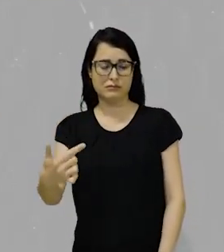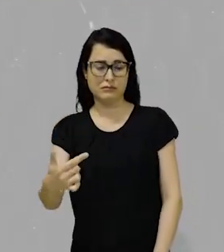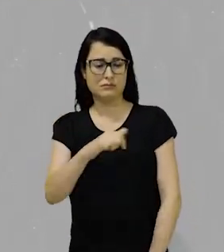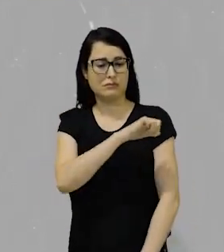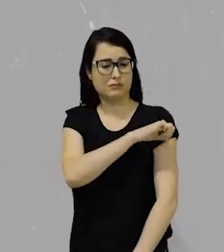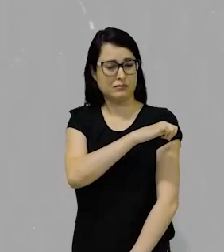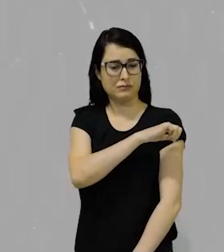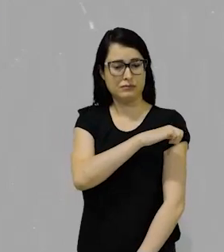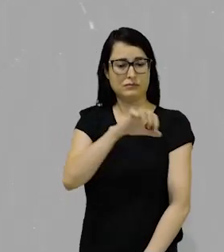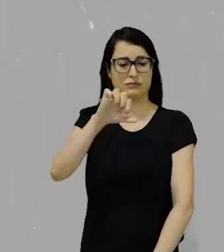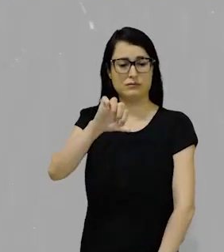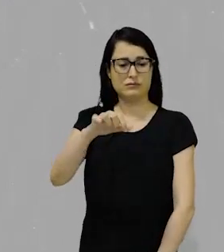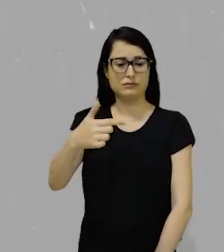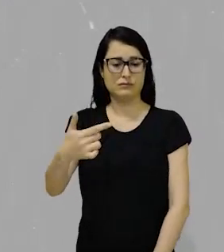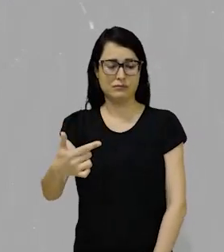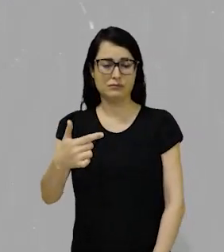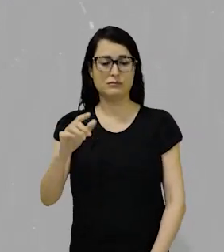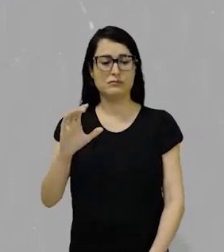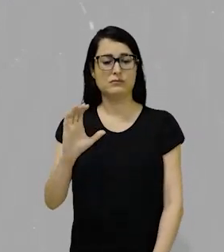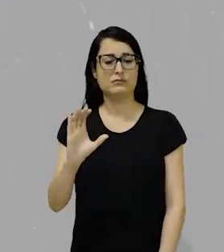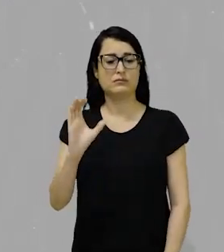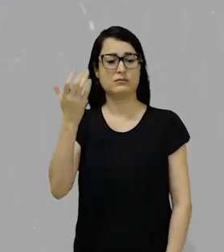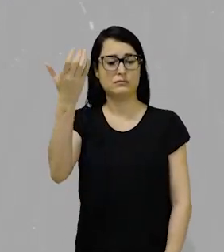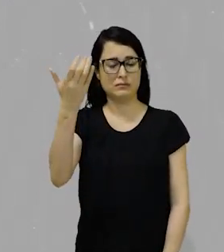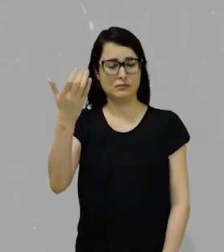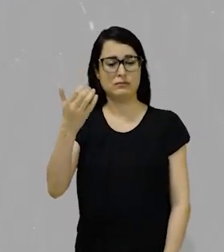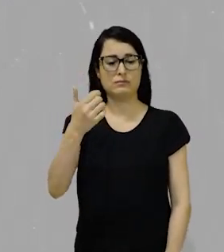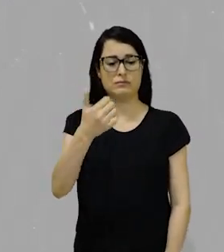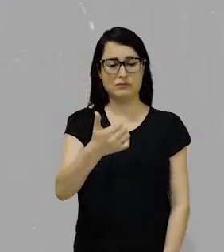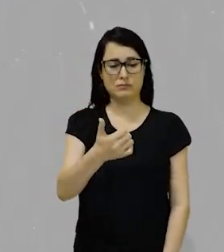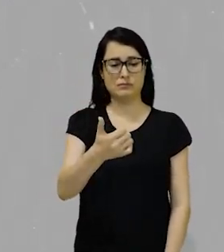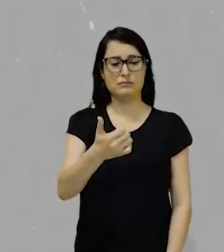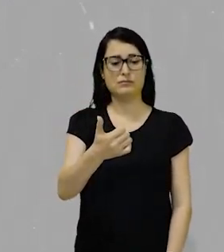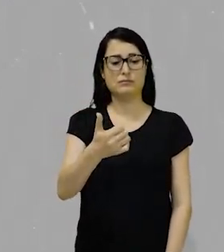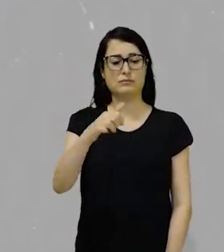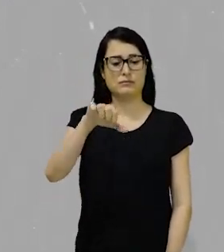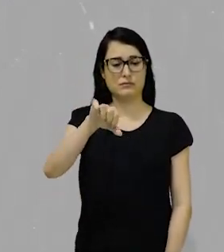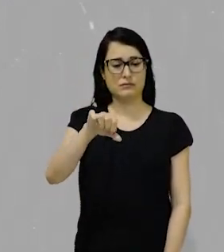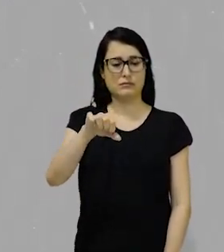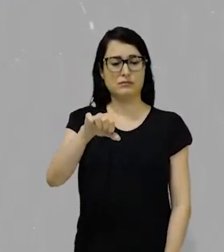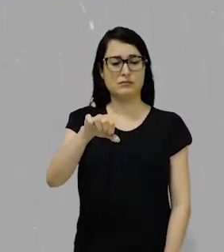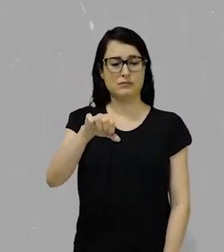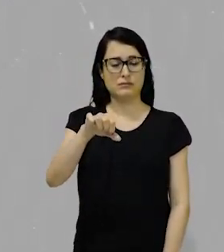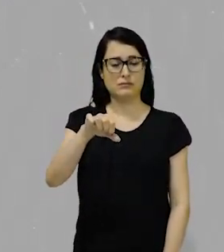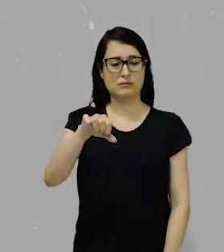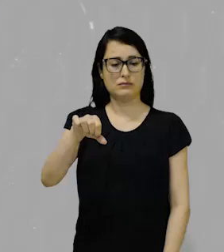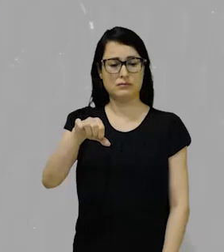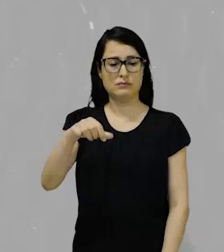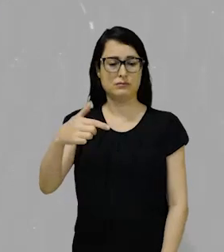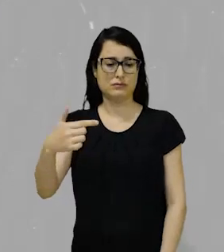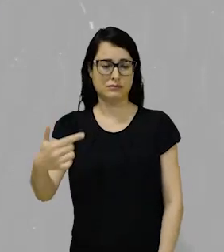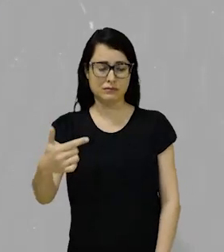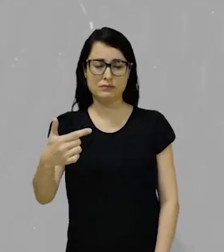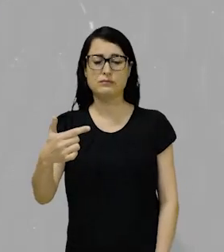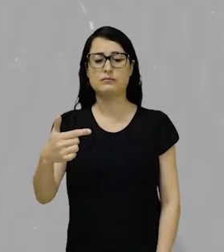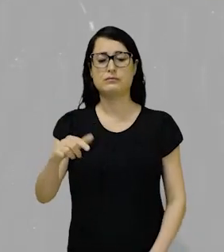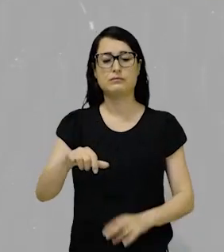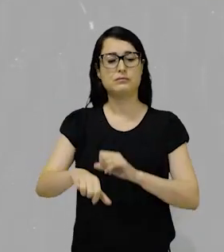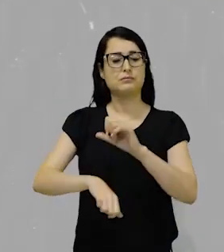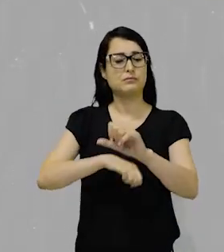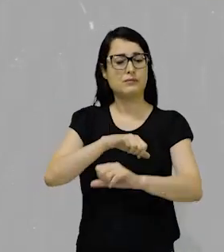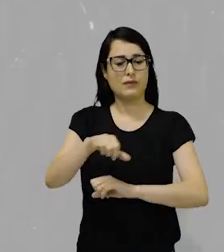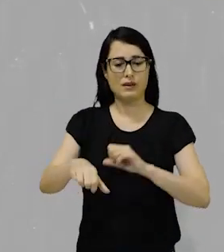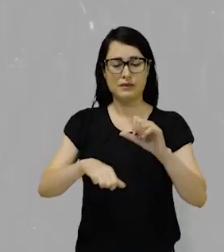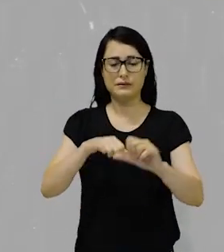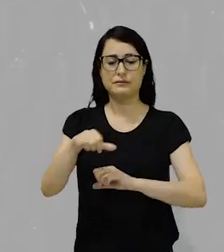aconteceu no Rio de Janeiro em 1992. Vamos falar quais foram as mudanças de paradigma em